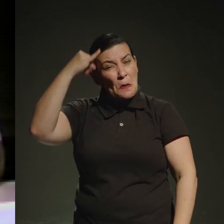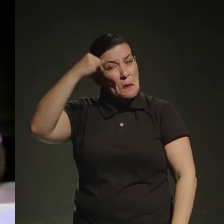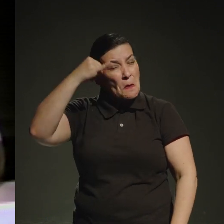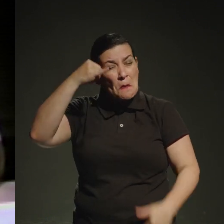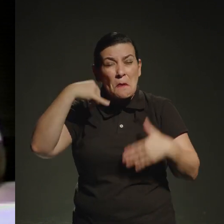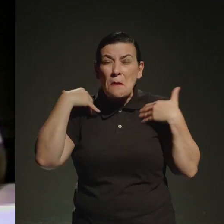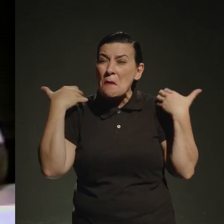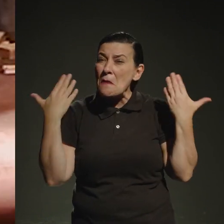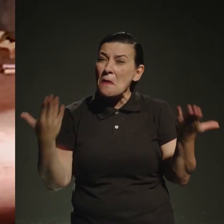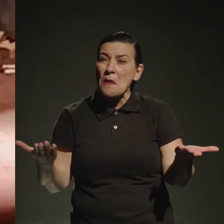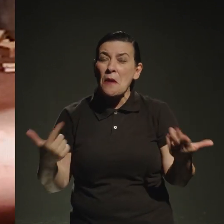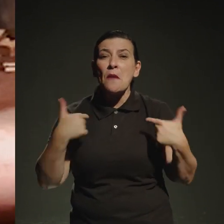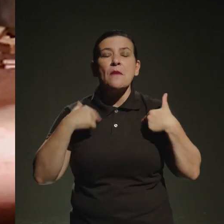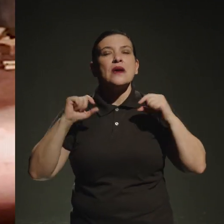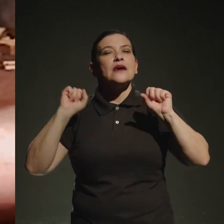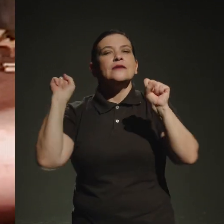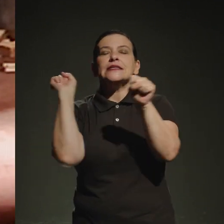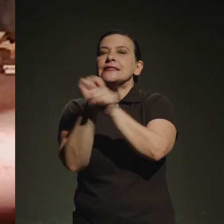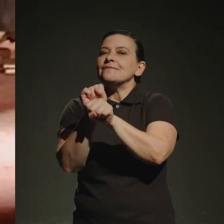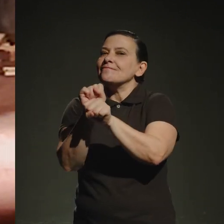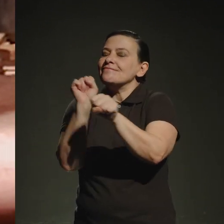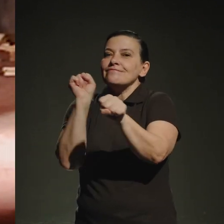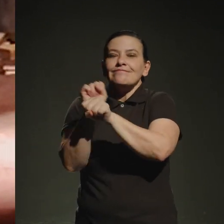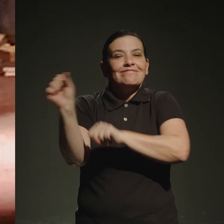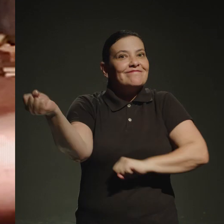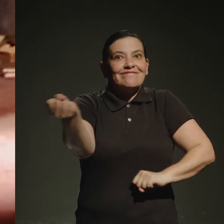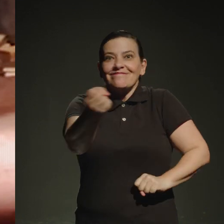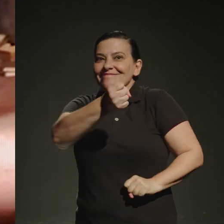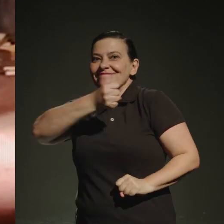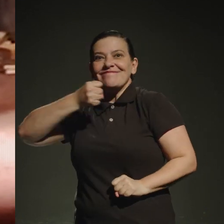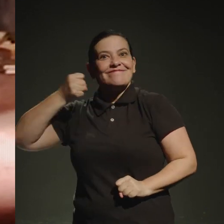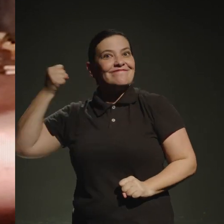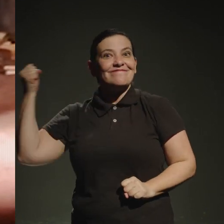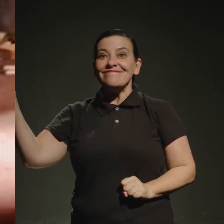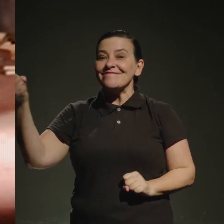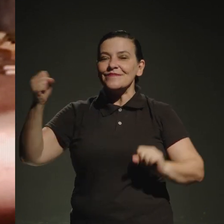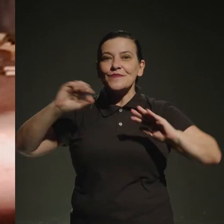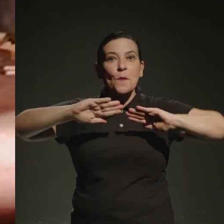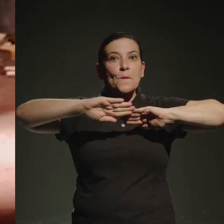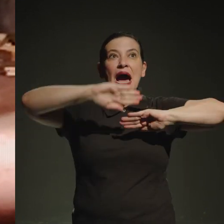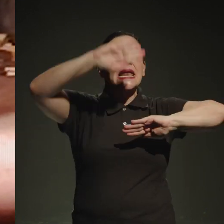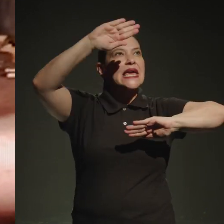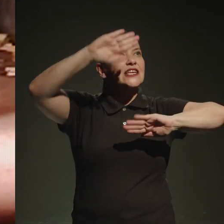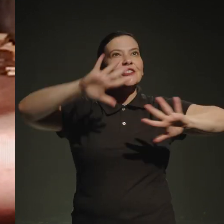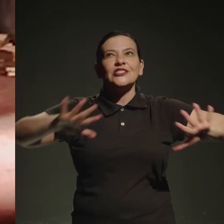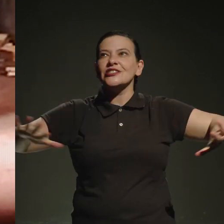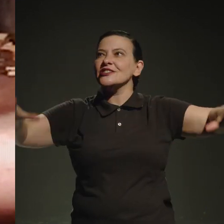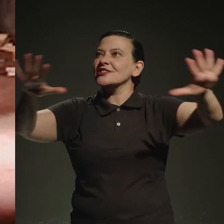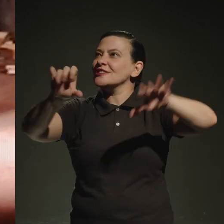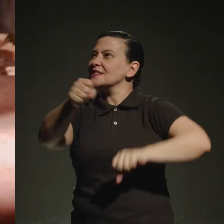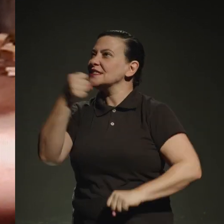coloca sobre os ombros do manequim. E no lugar da cabeça, Miguel coloca uma rosa